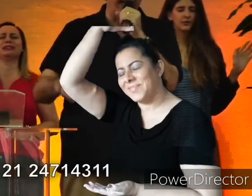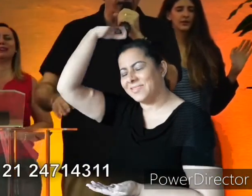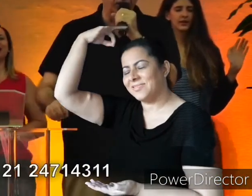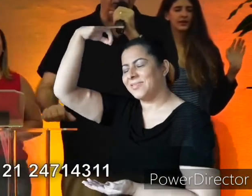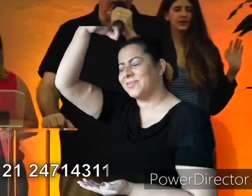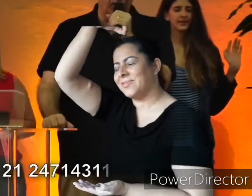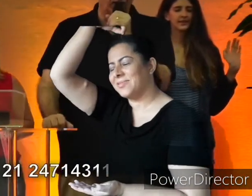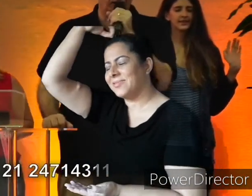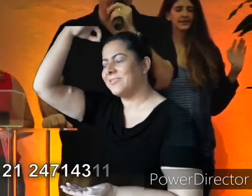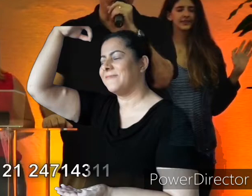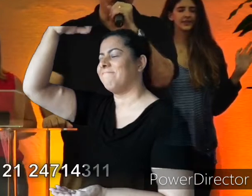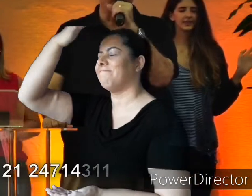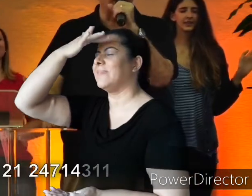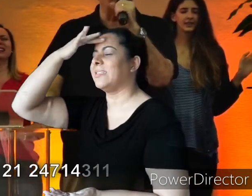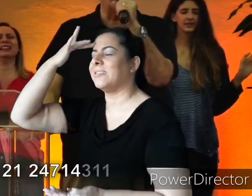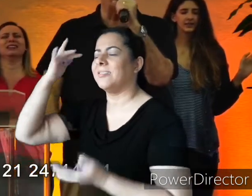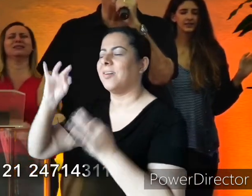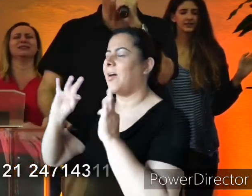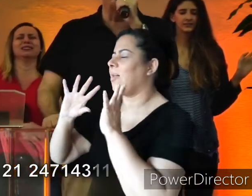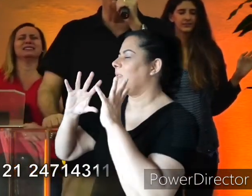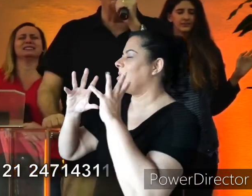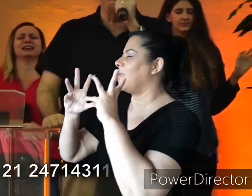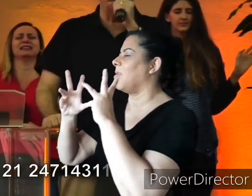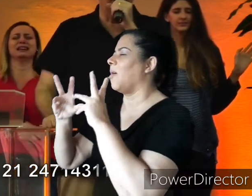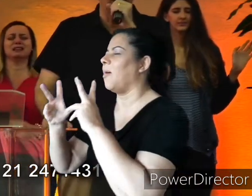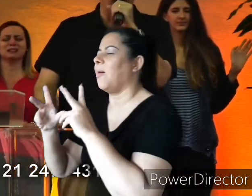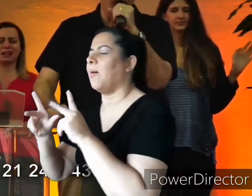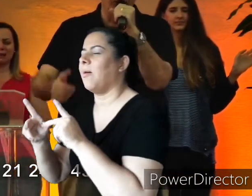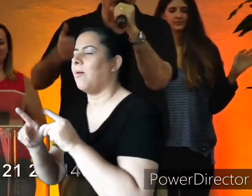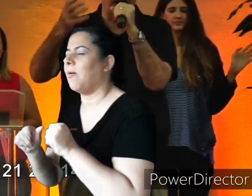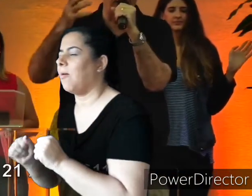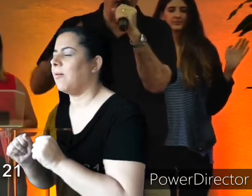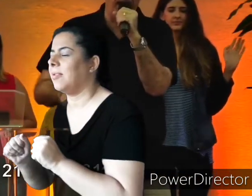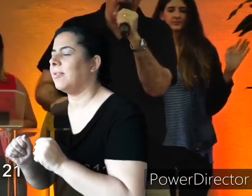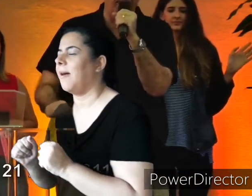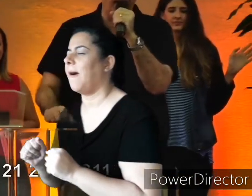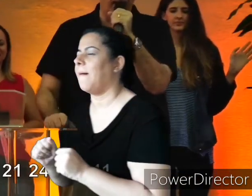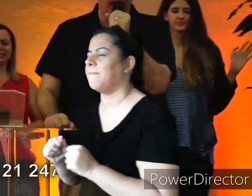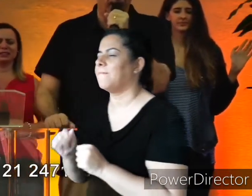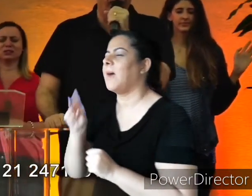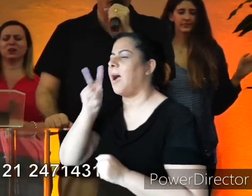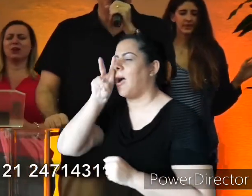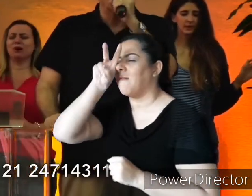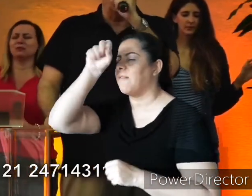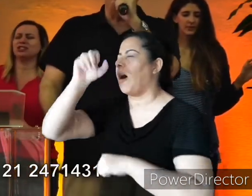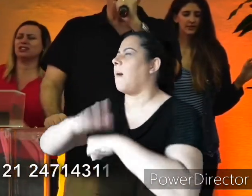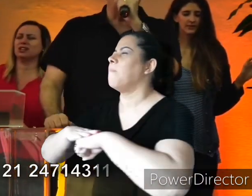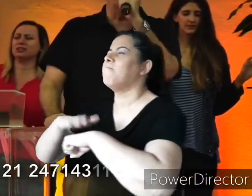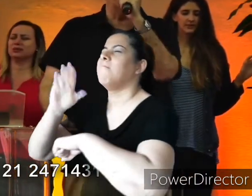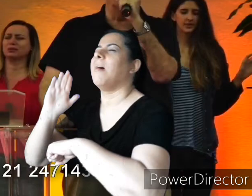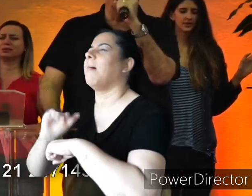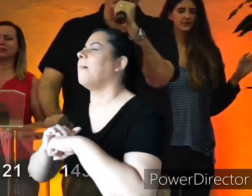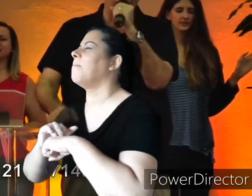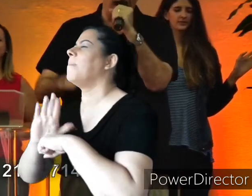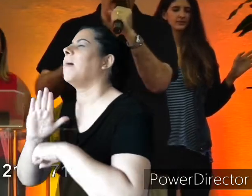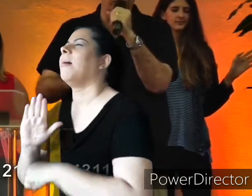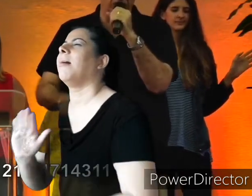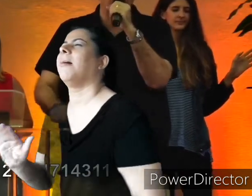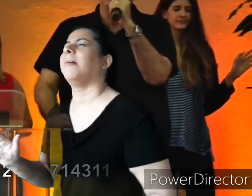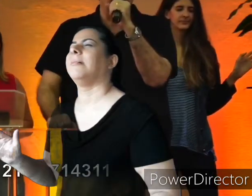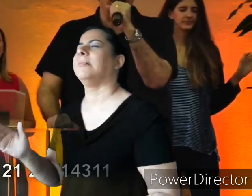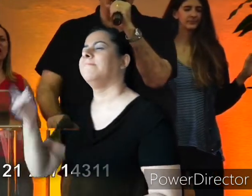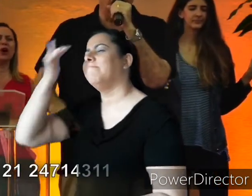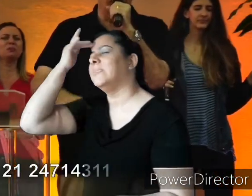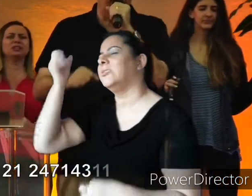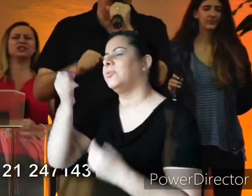está caído, Senhor, e derrama porção dobrada ao que está de pé, Pai amado. Nós repreendemos o